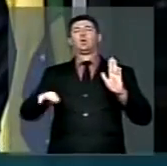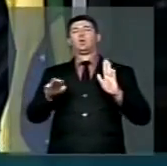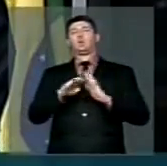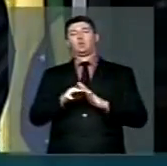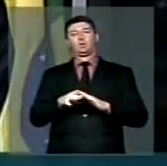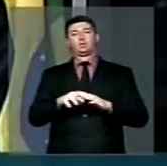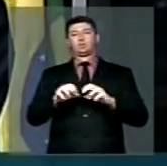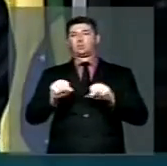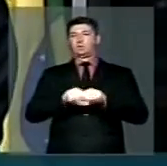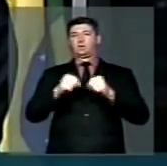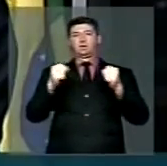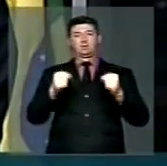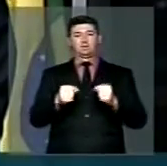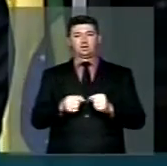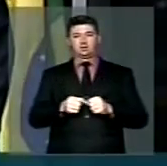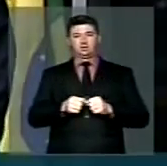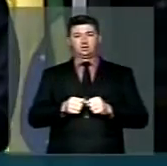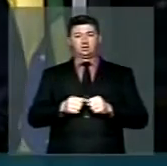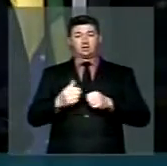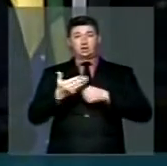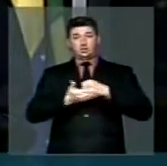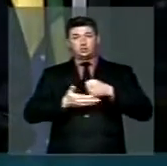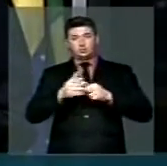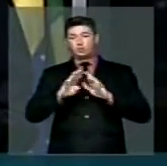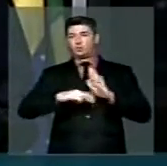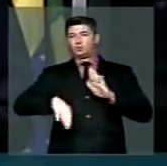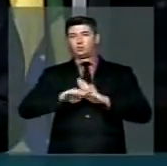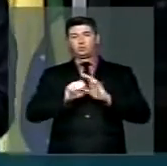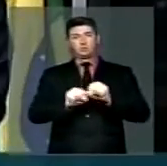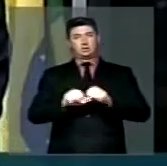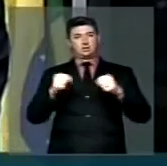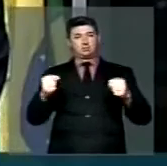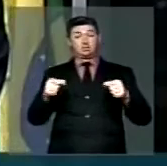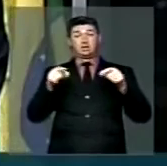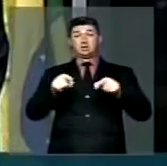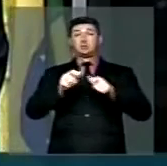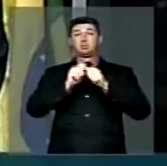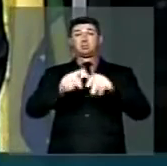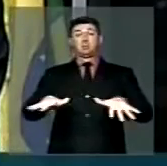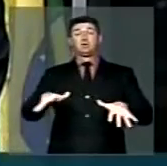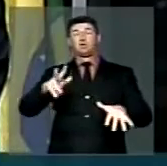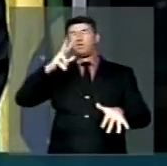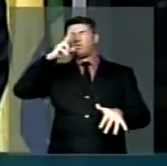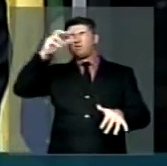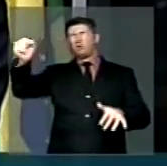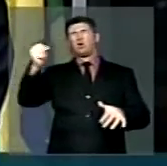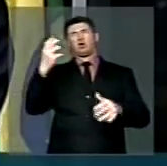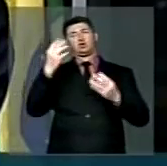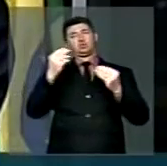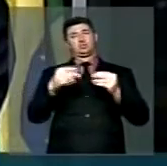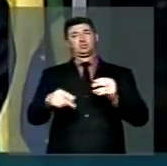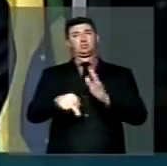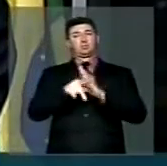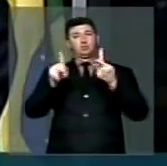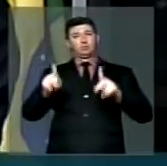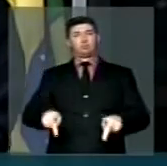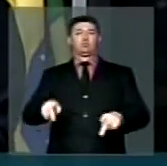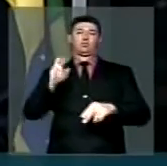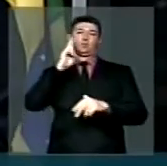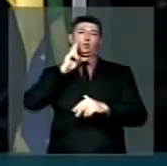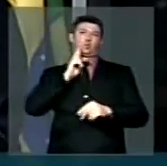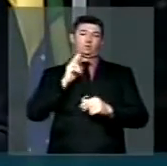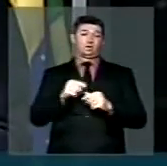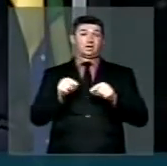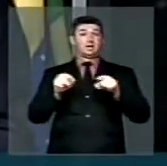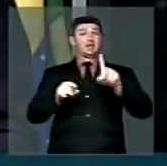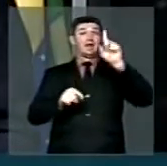foram abalados, as suas estruturas abaladas. Isso é um prejuízo enorme para a população do estado de Rondônia. Isso